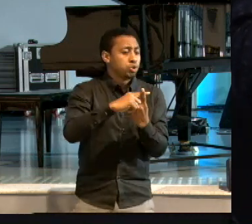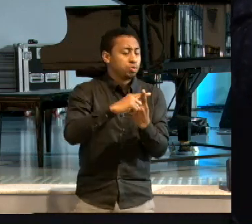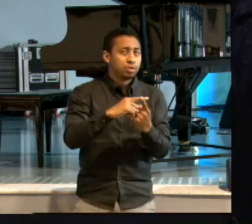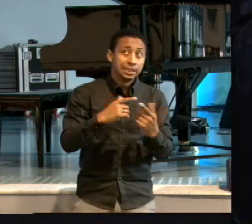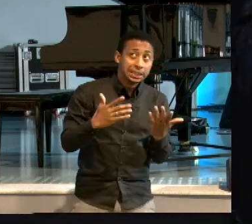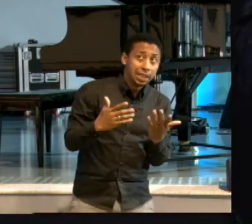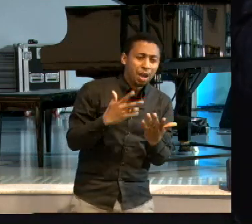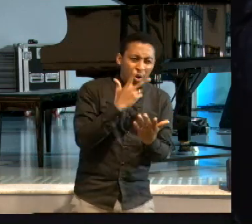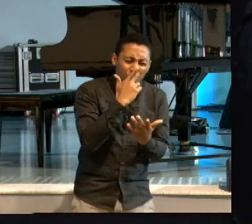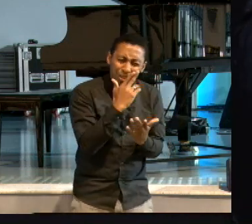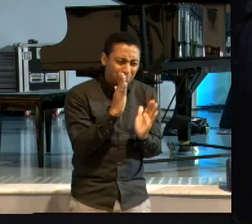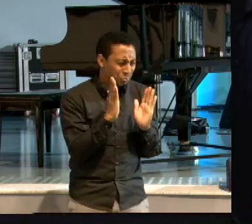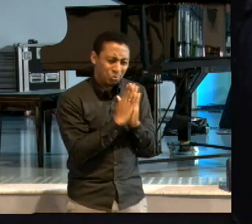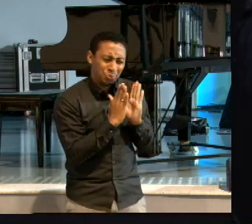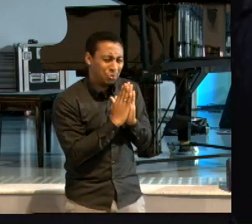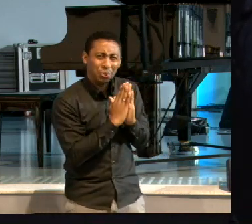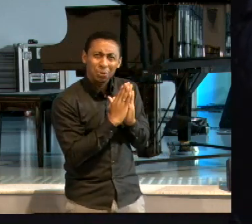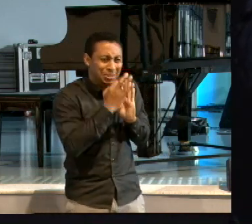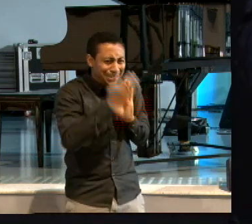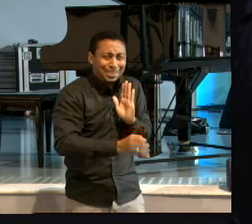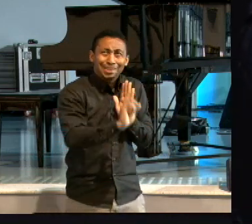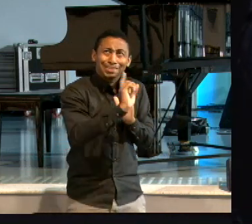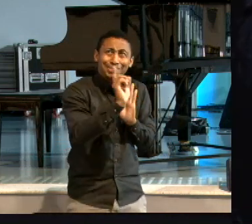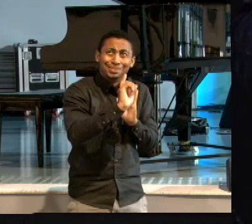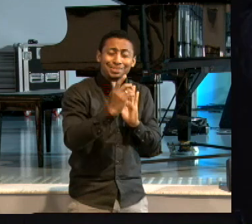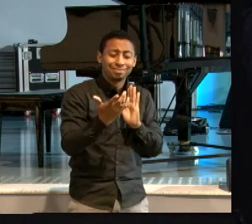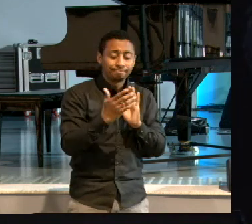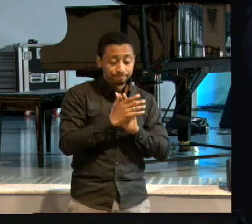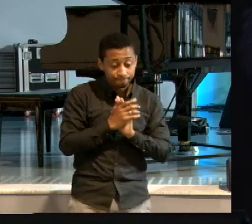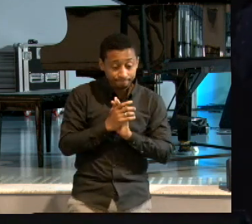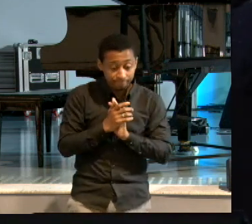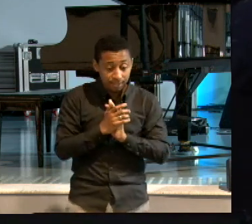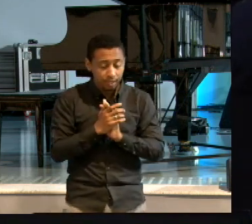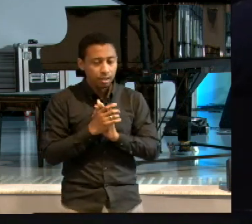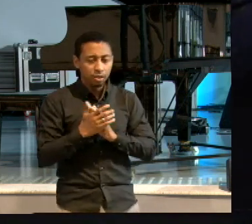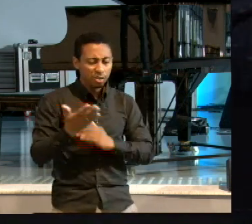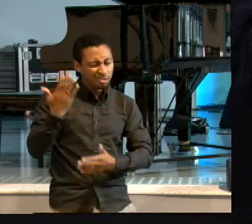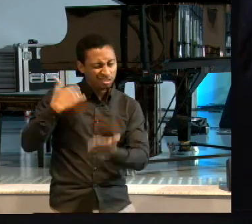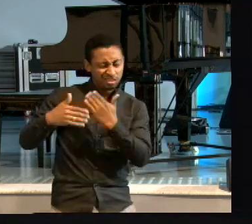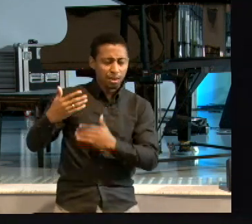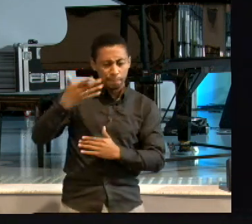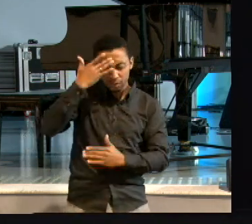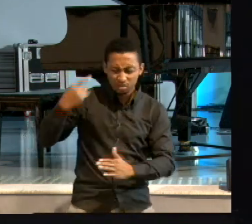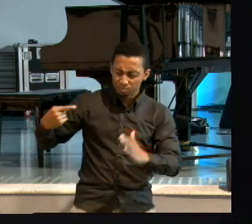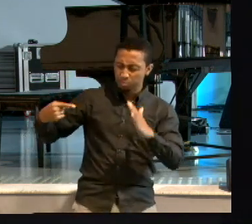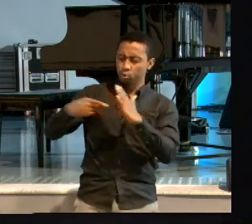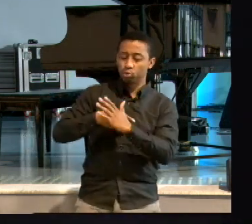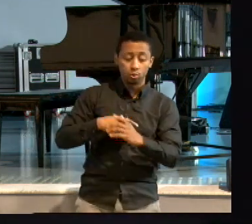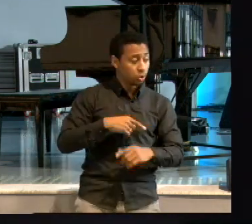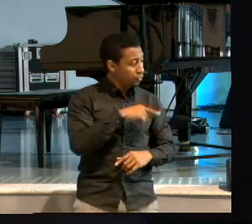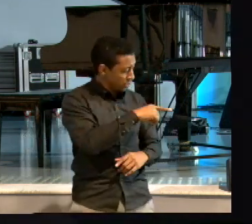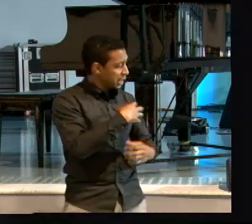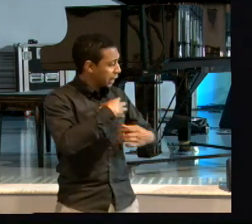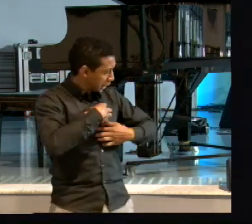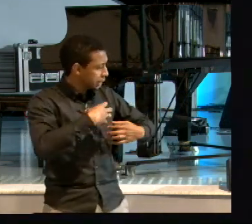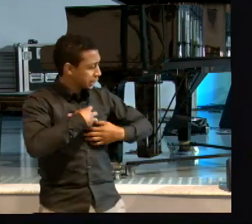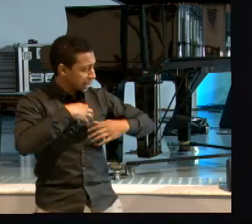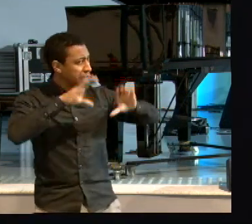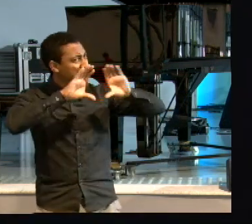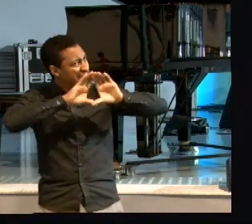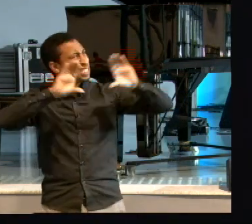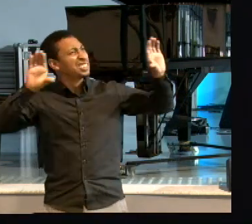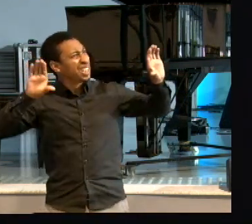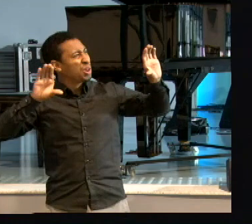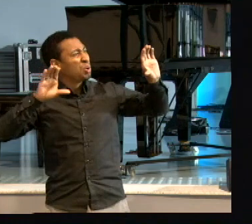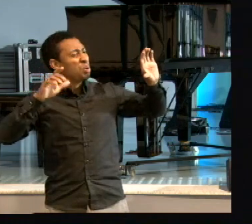não orou o suficiente. Outro dia alguém me perguntou, pastor, o senhor sente diferença espiritualmente falando do céu de uma nação para outra? Eu